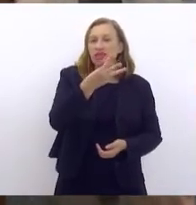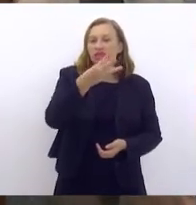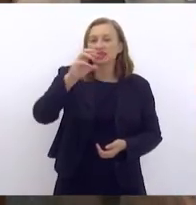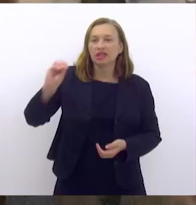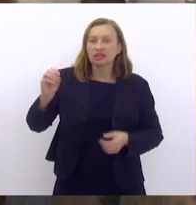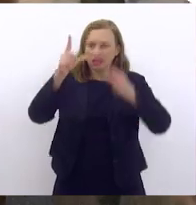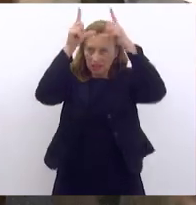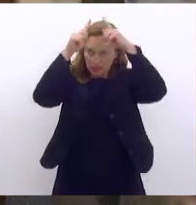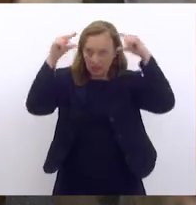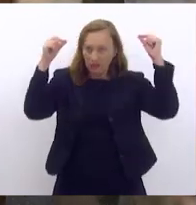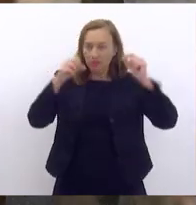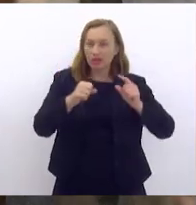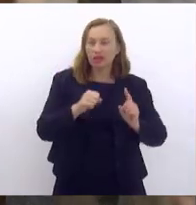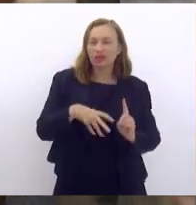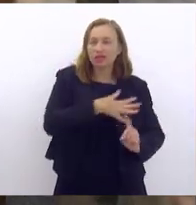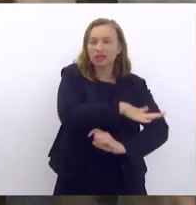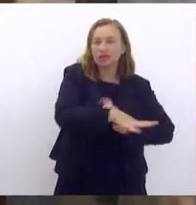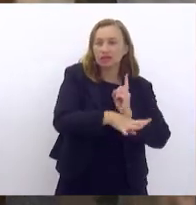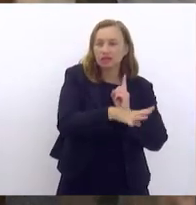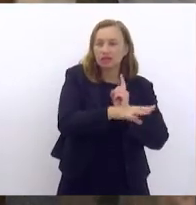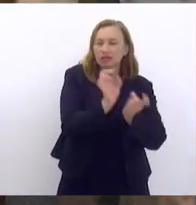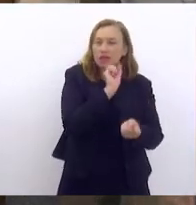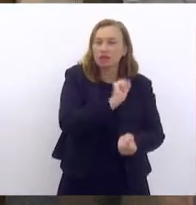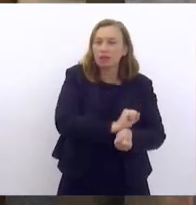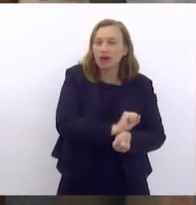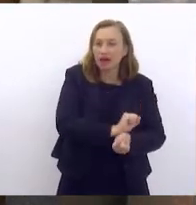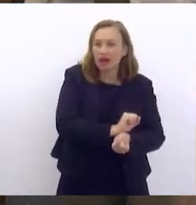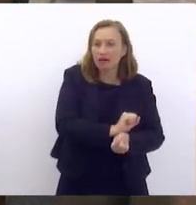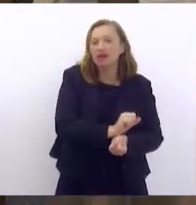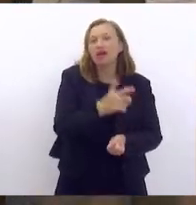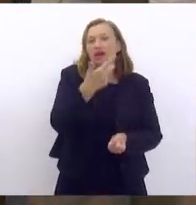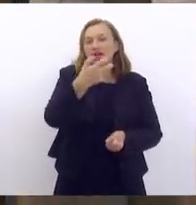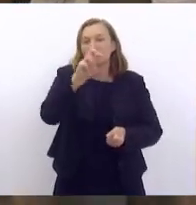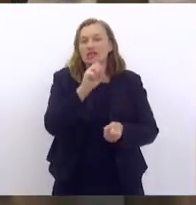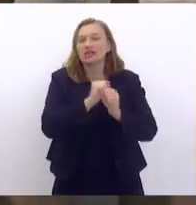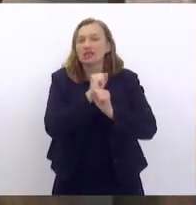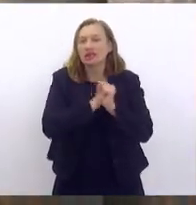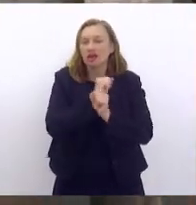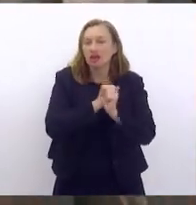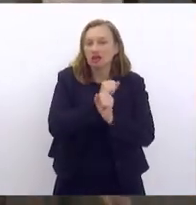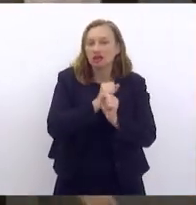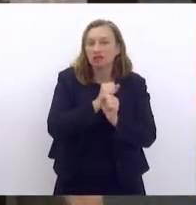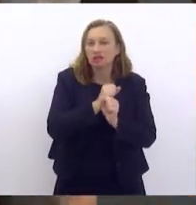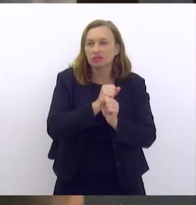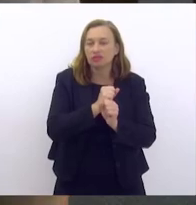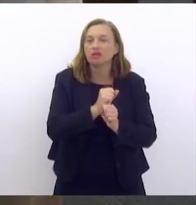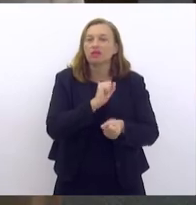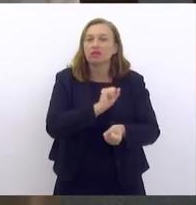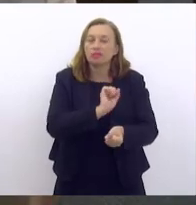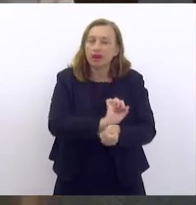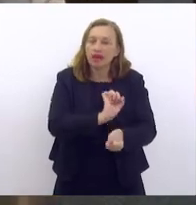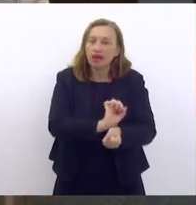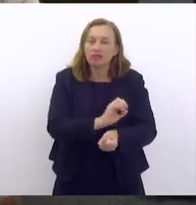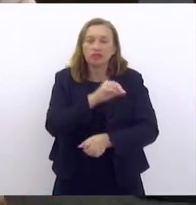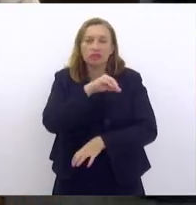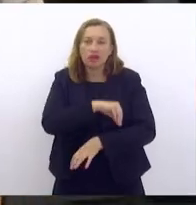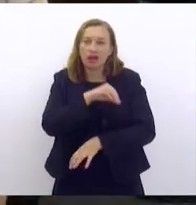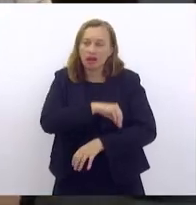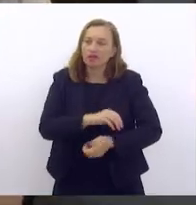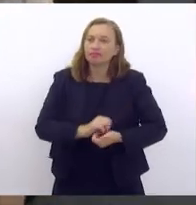enfermeiros e assistentes sociais estejam estacionados na carreira há 15 anos, gerando uma série de distorções